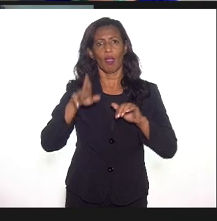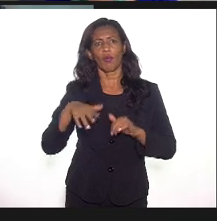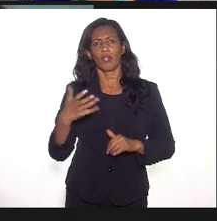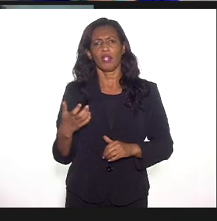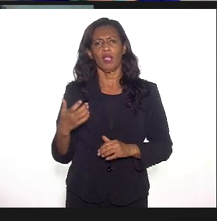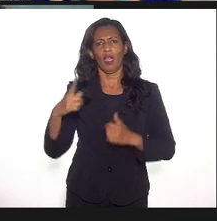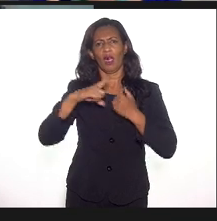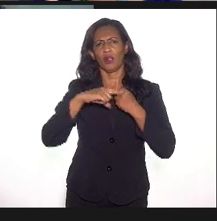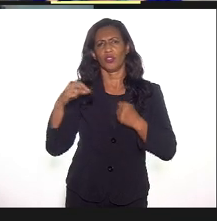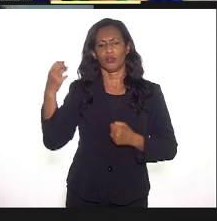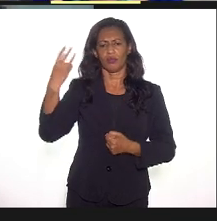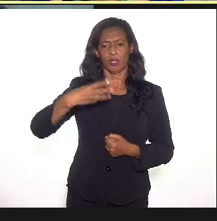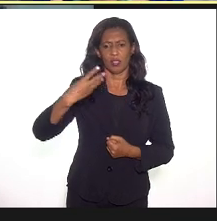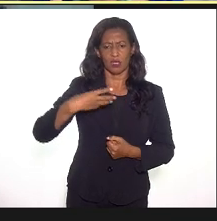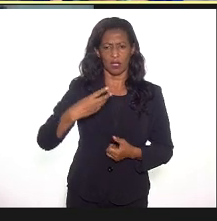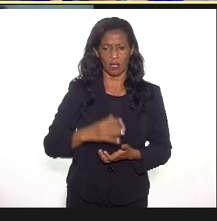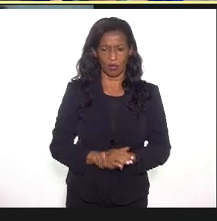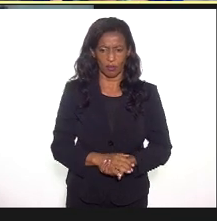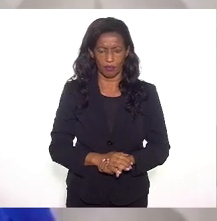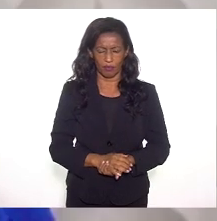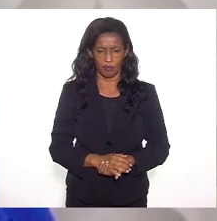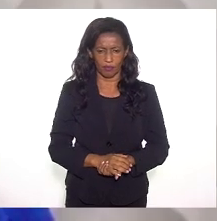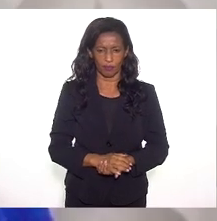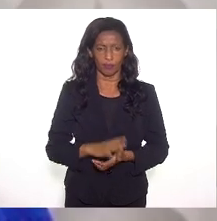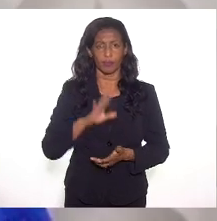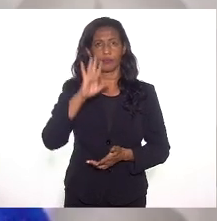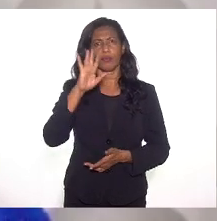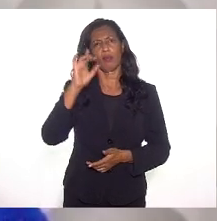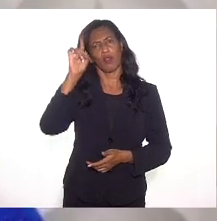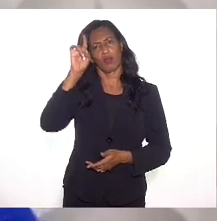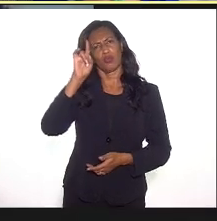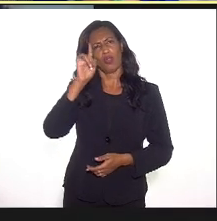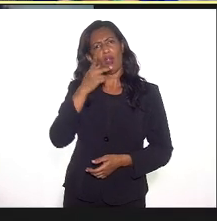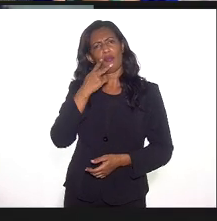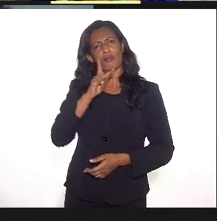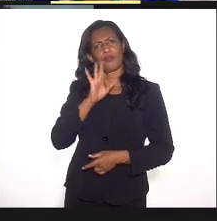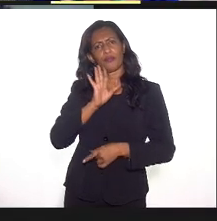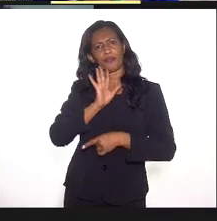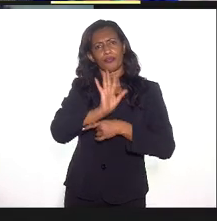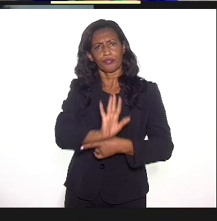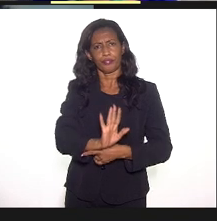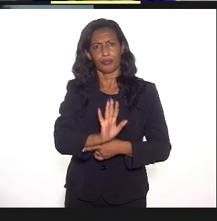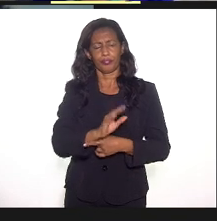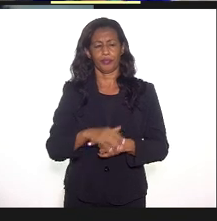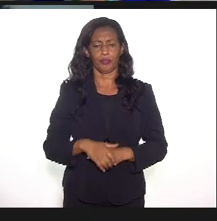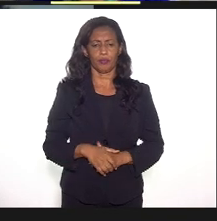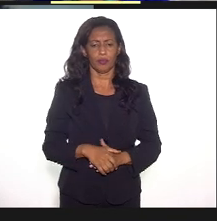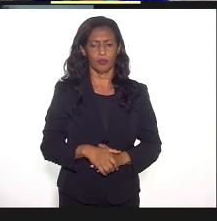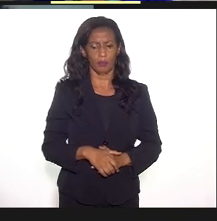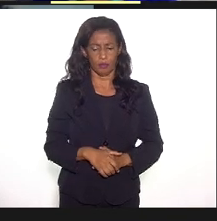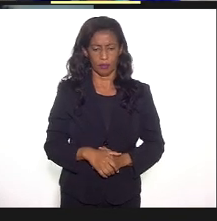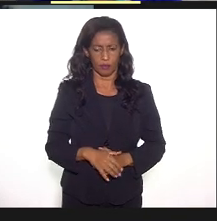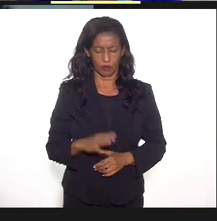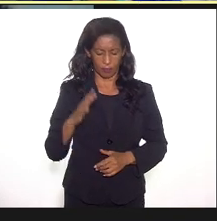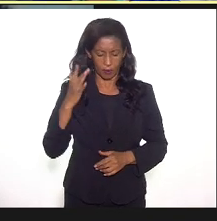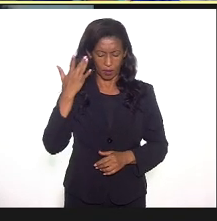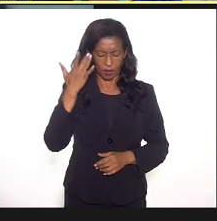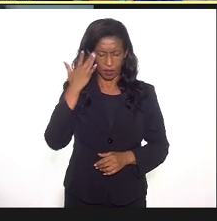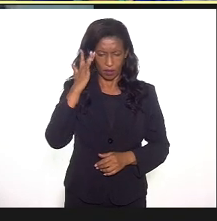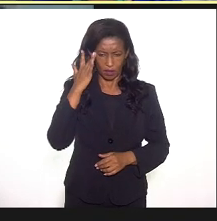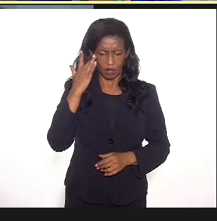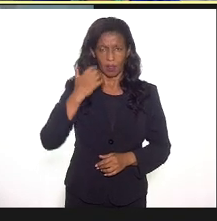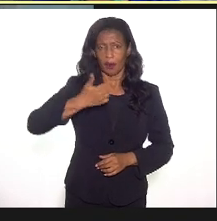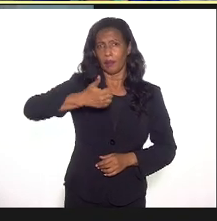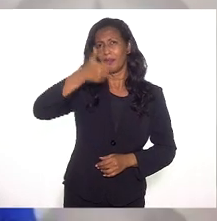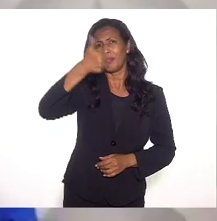3º? Presidente, okay, deixa eu só contribuir, Marta Rocha. Eu acho que quando... Eu também quero